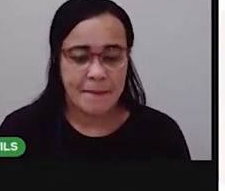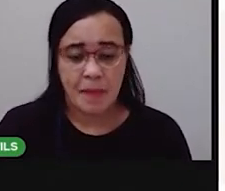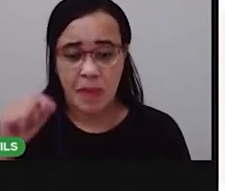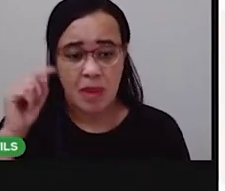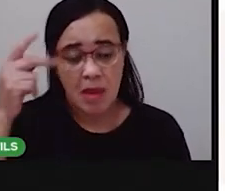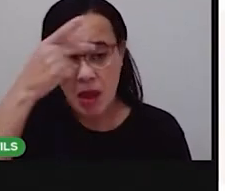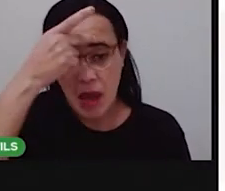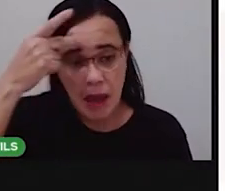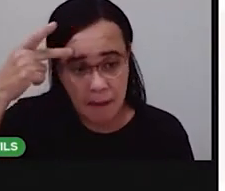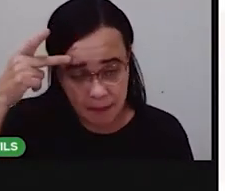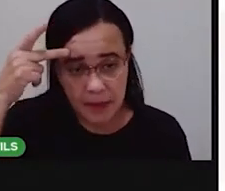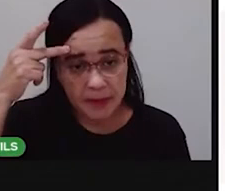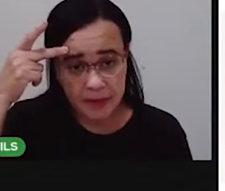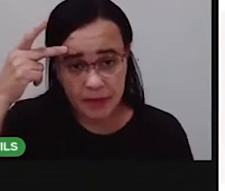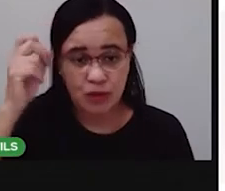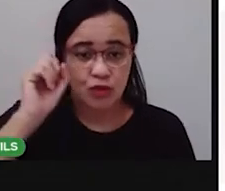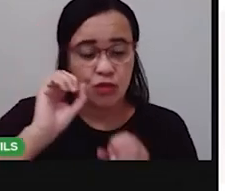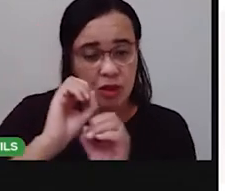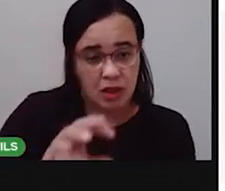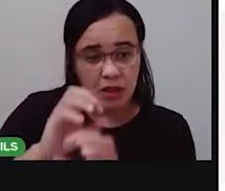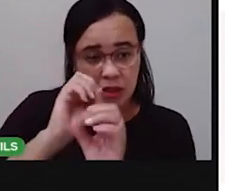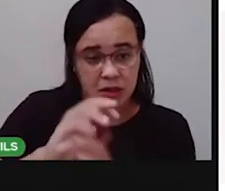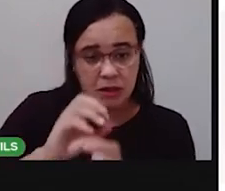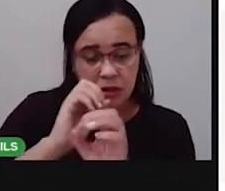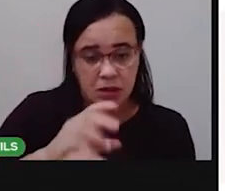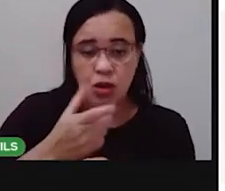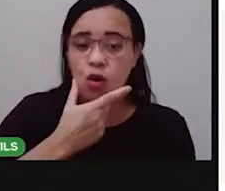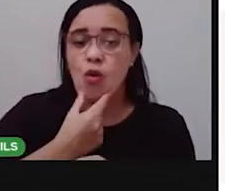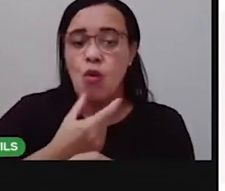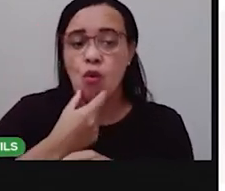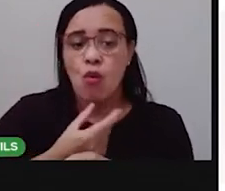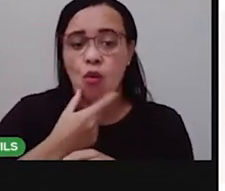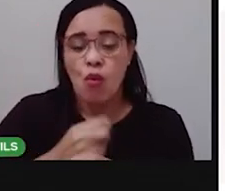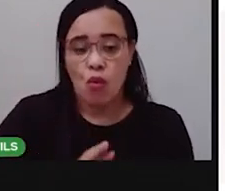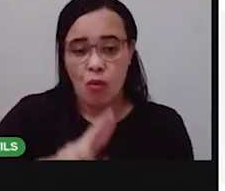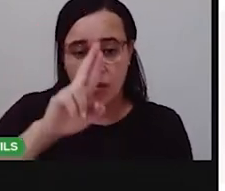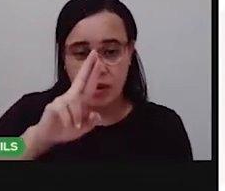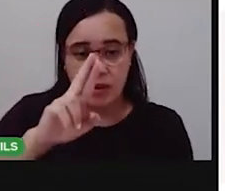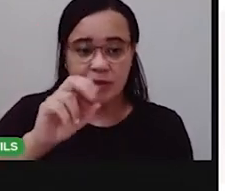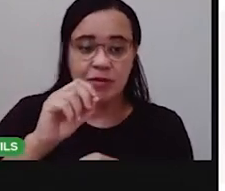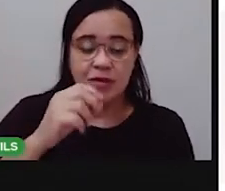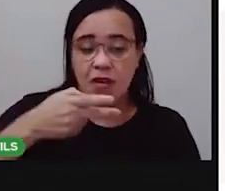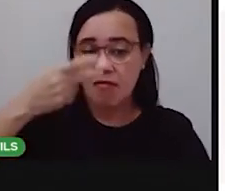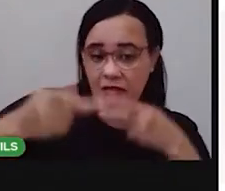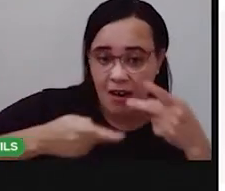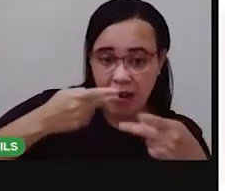vai fazer o que o mestre mandar, e se não fizer, vai pagar uma prenda.